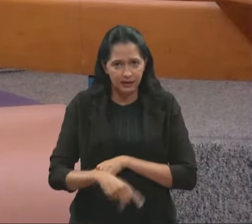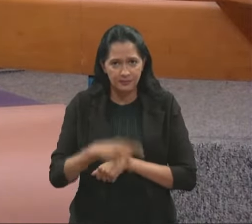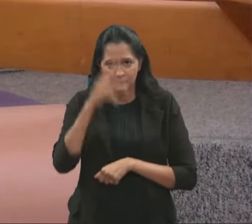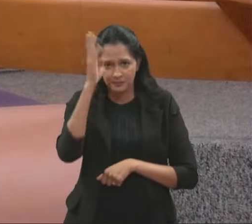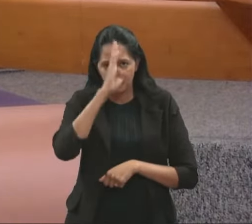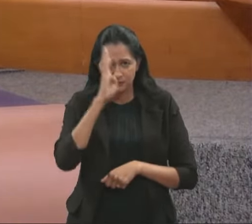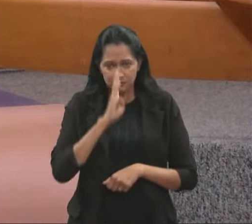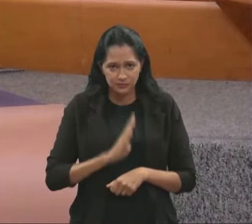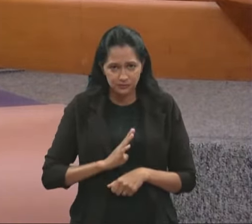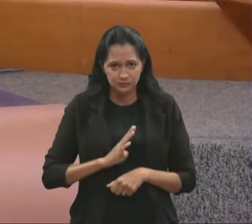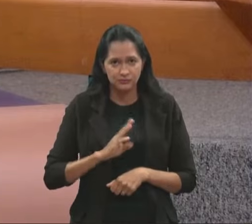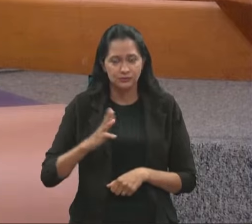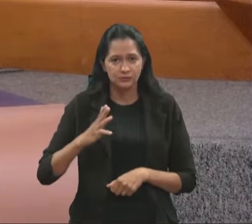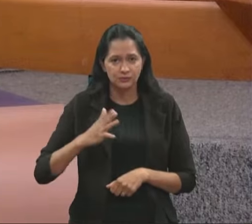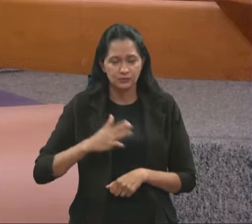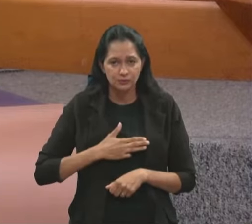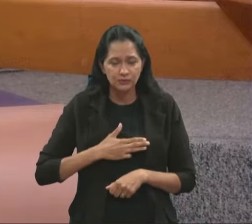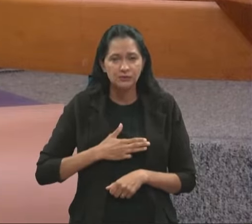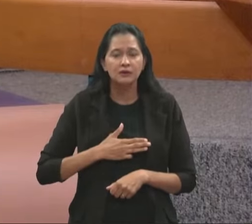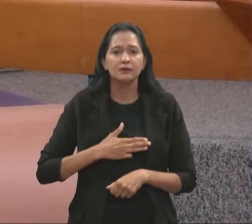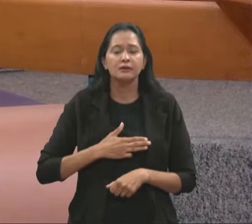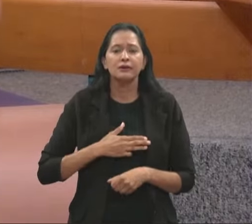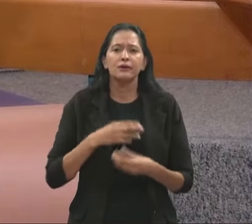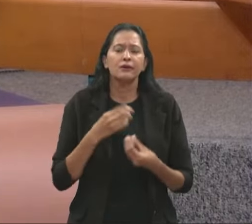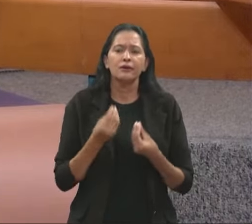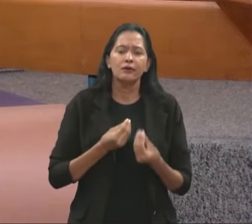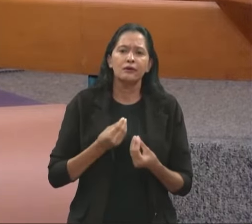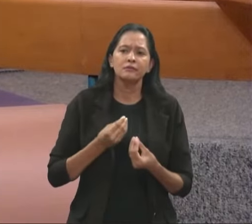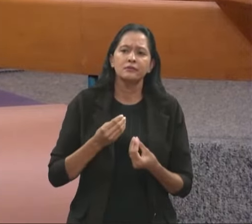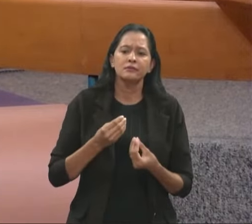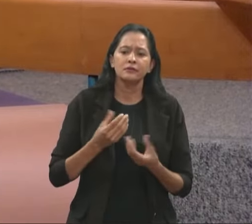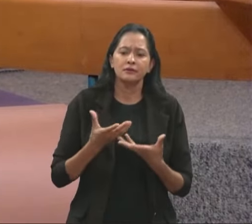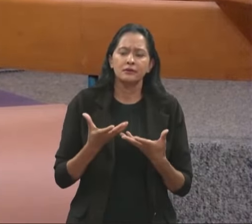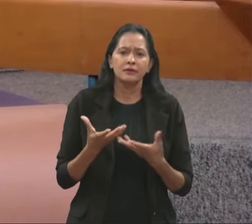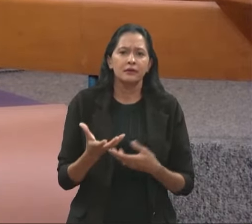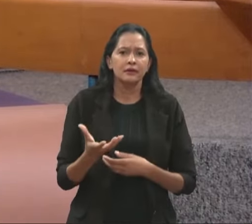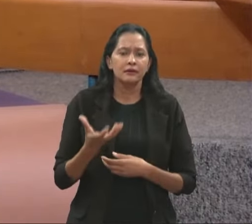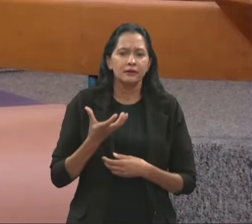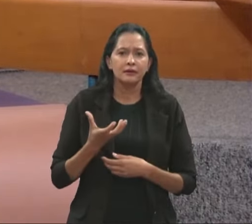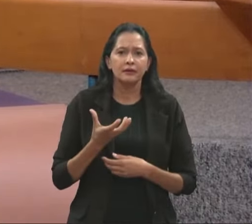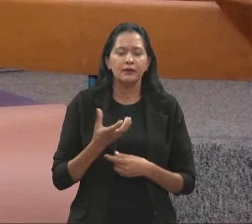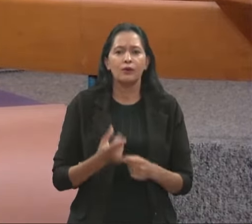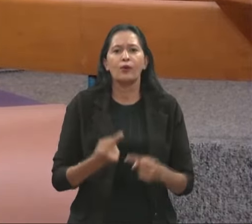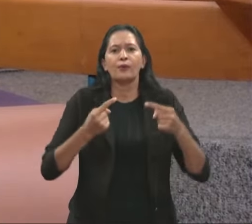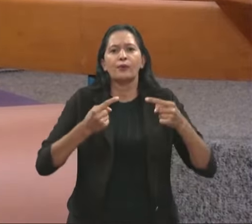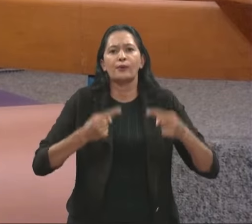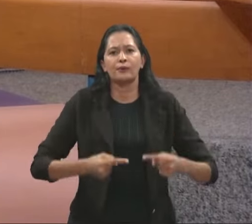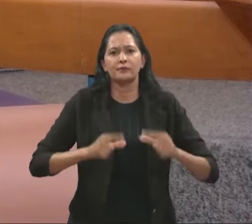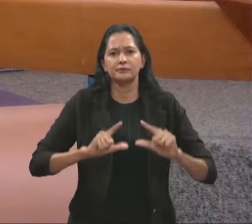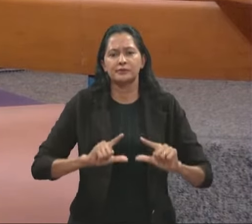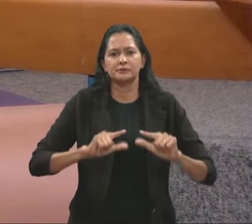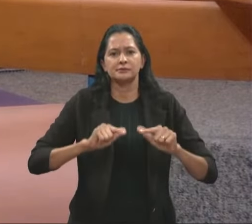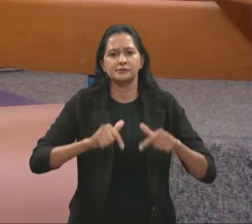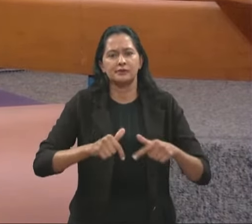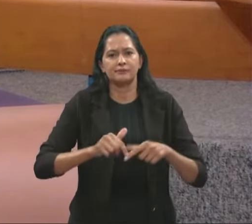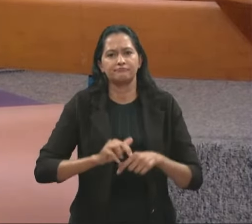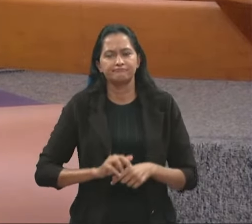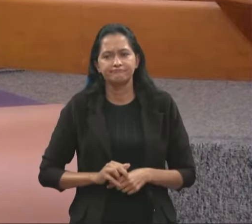um presidente da república possa estar atingido diretamente ao Estado de Israel. É não querer